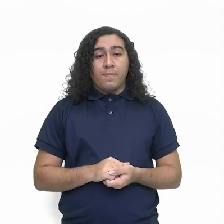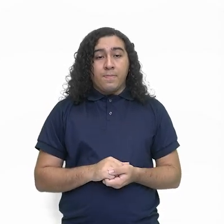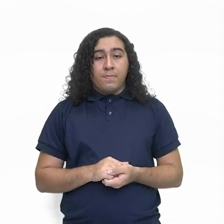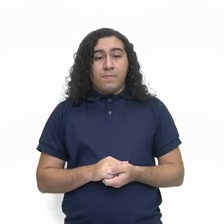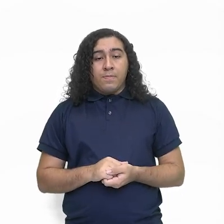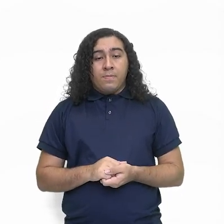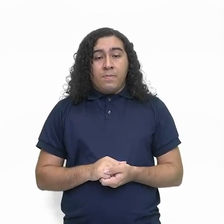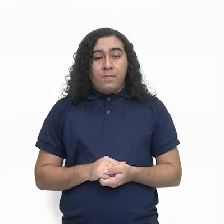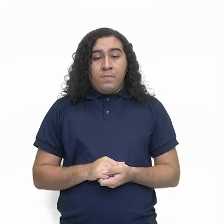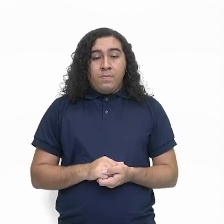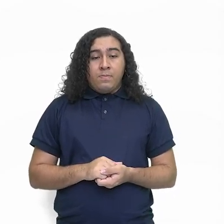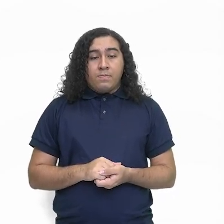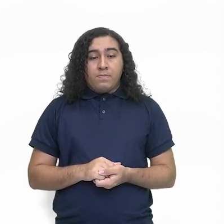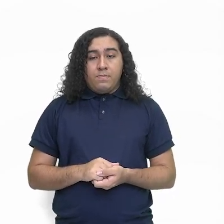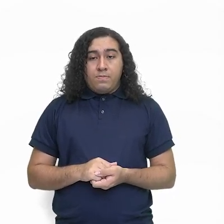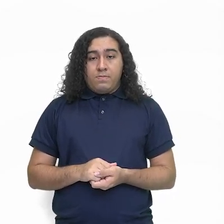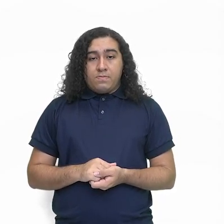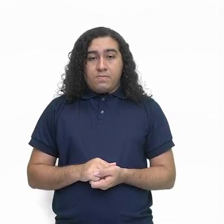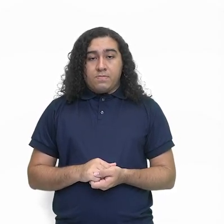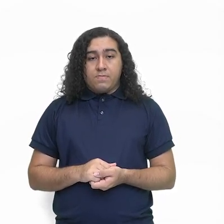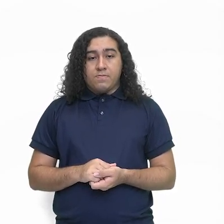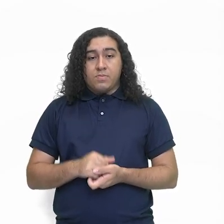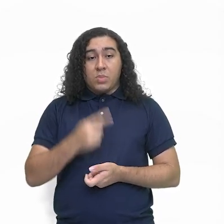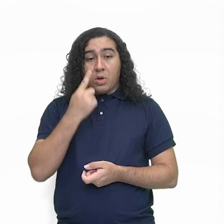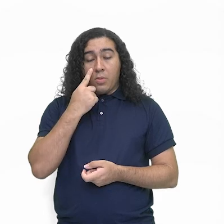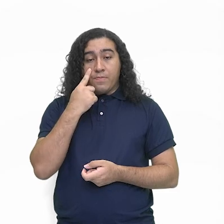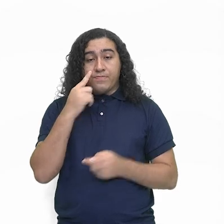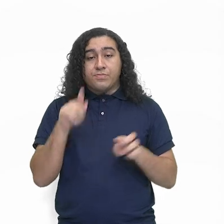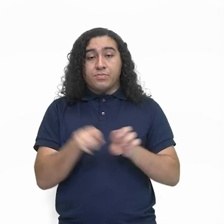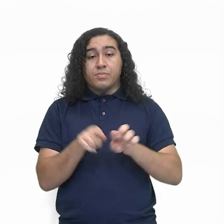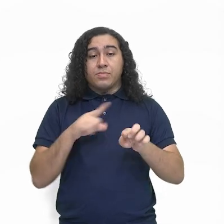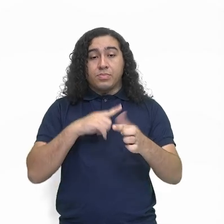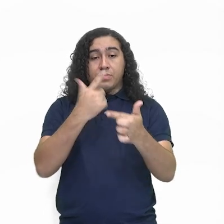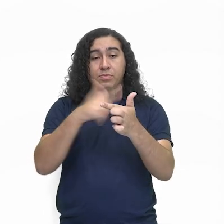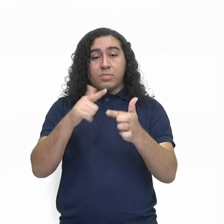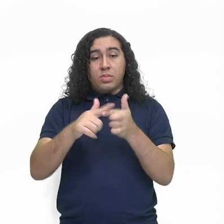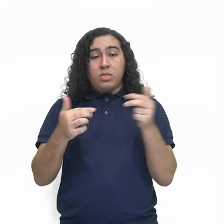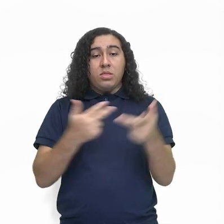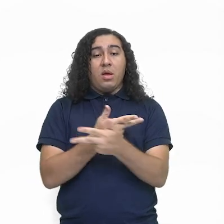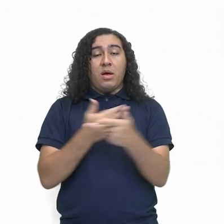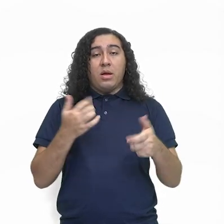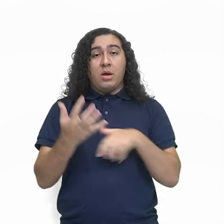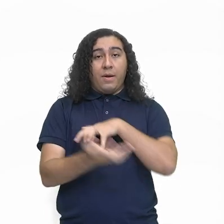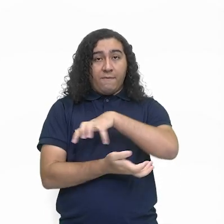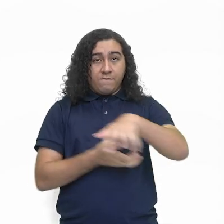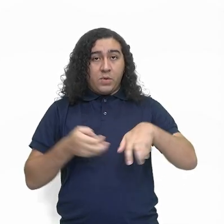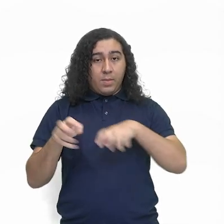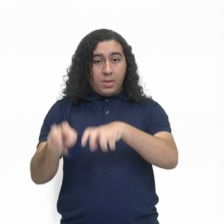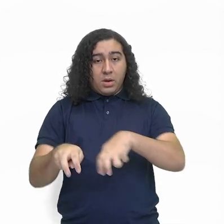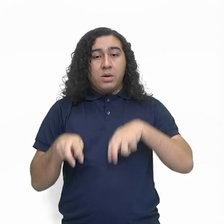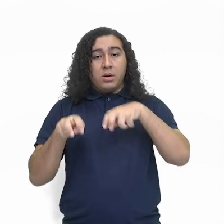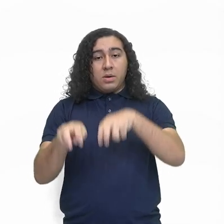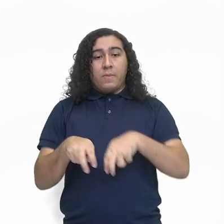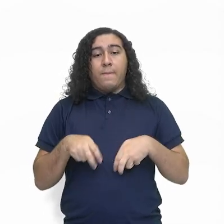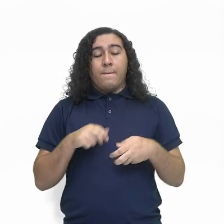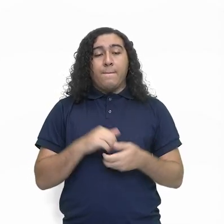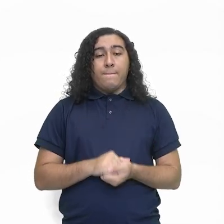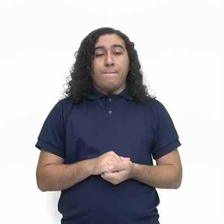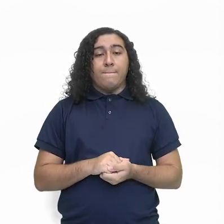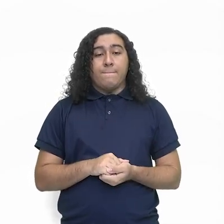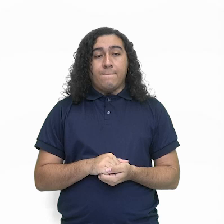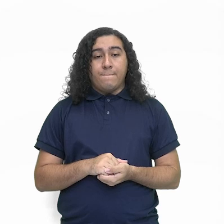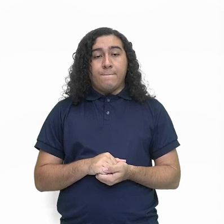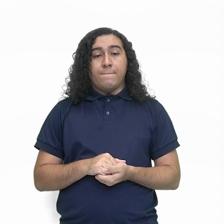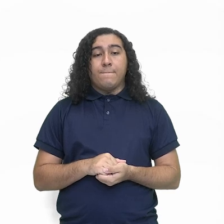gera muitos conflitos, pessoal. Na próxima tela a gente vai ver ali com relação à discussão da reforma agrária, né? A gente tem ali,